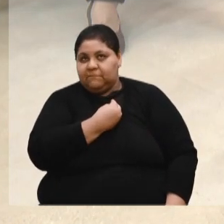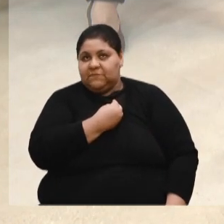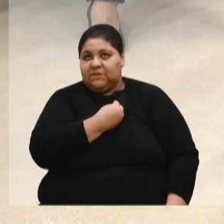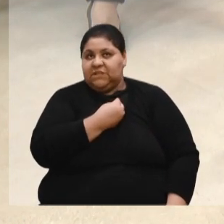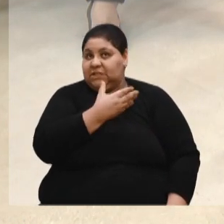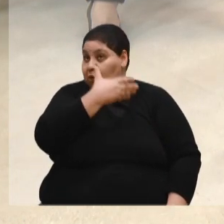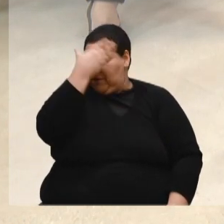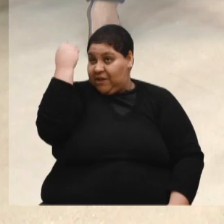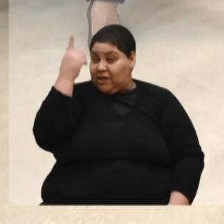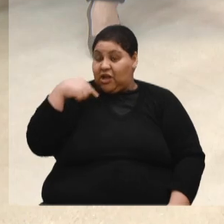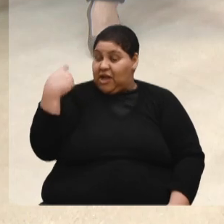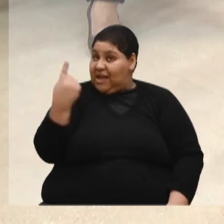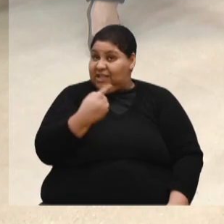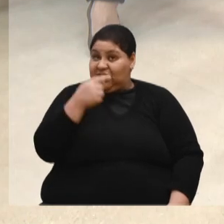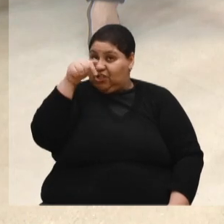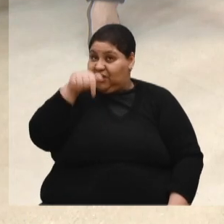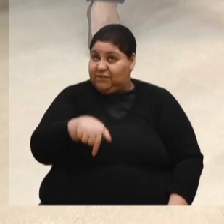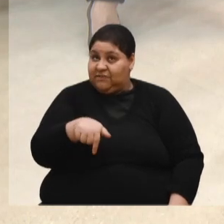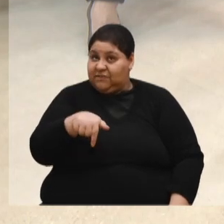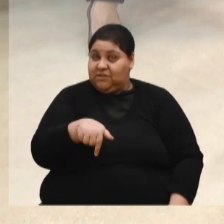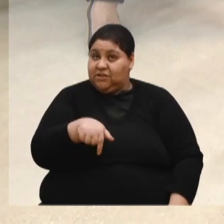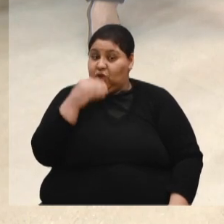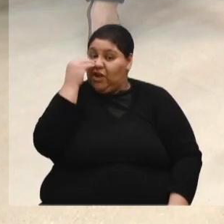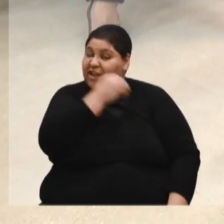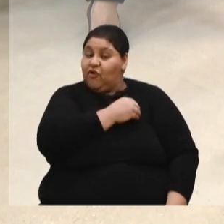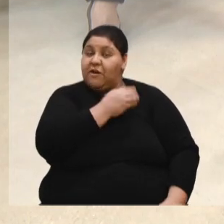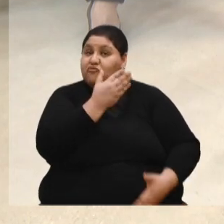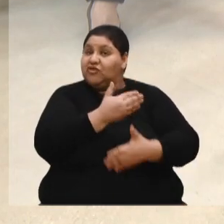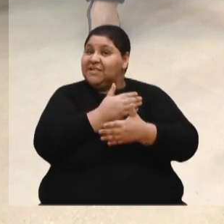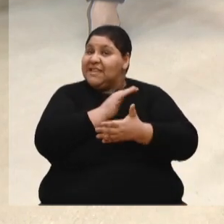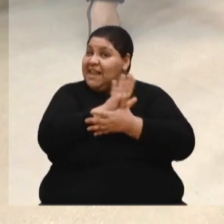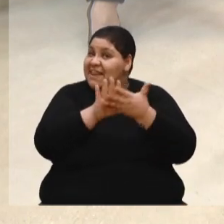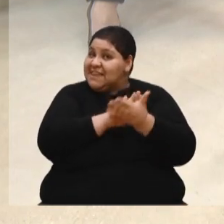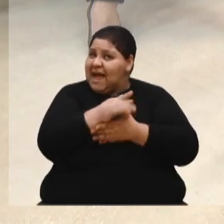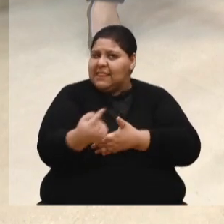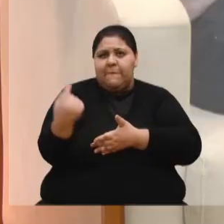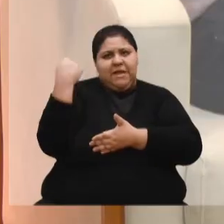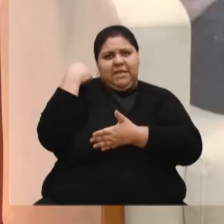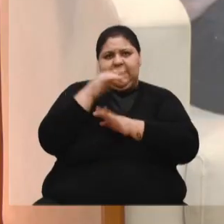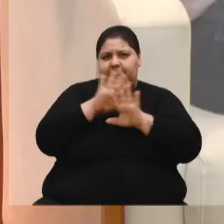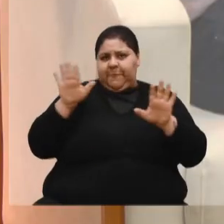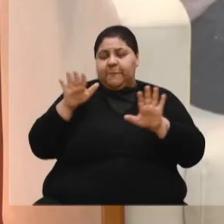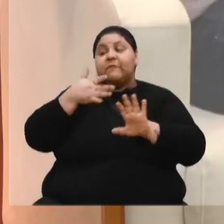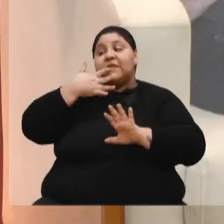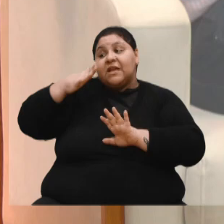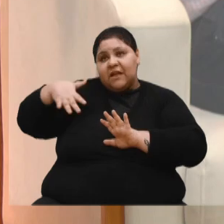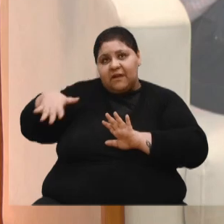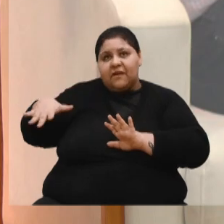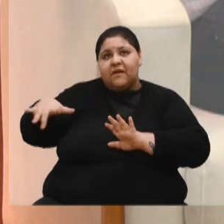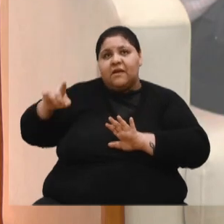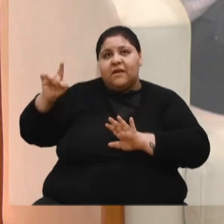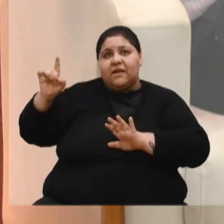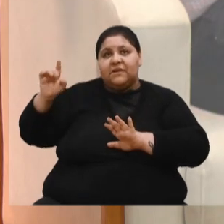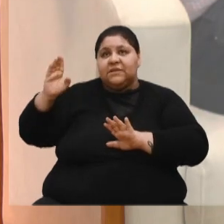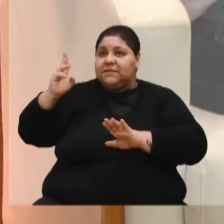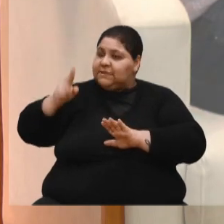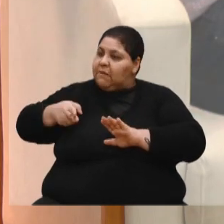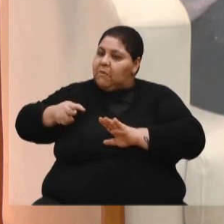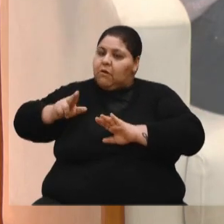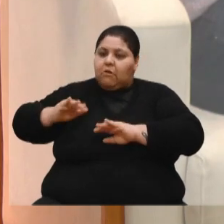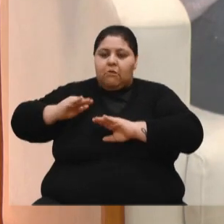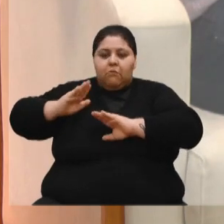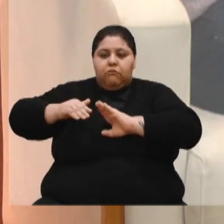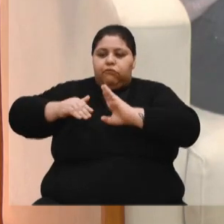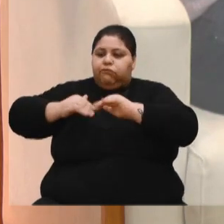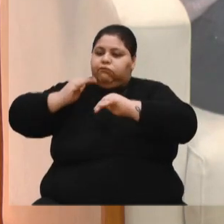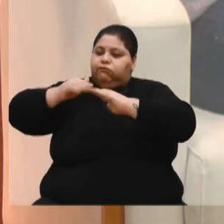para trás, porque nós não deixamos nada para trás. Aliás, a infância é um terreno que a gente vai pisando